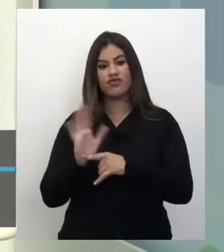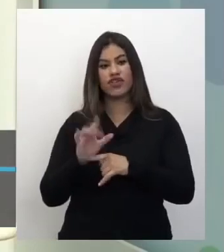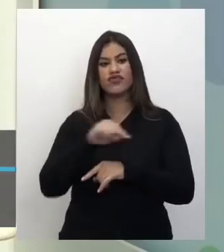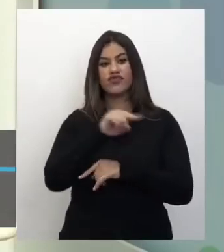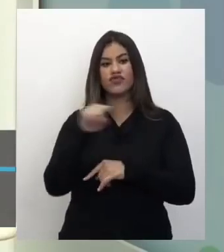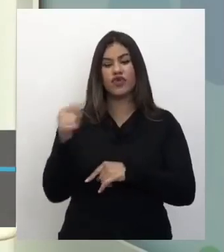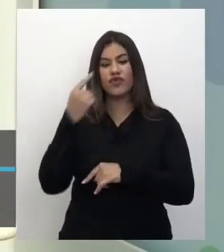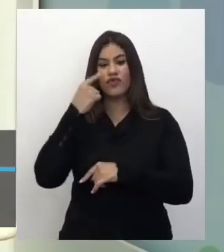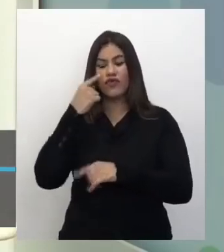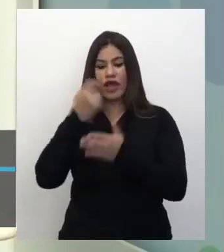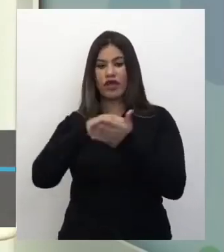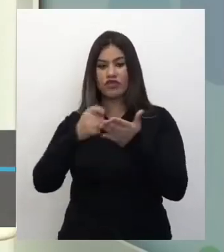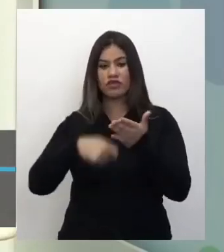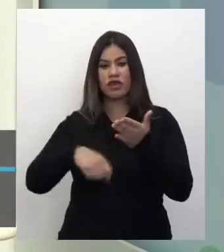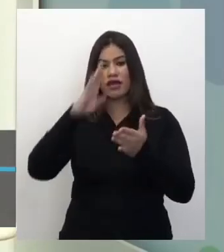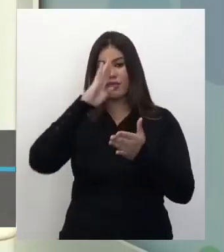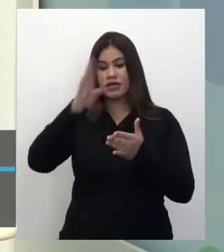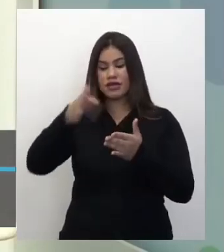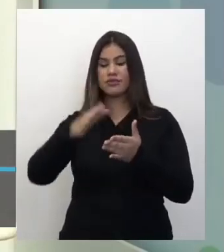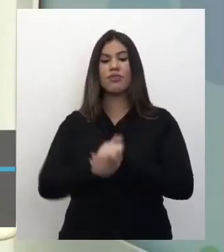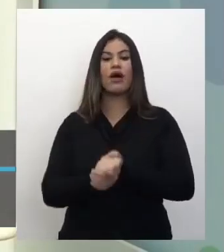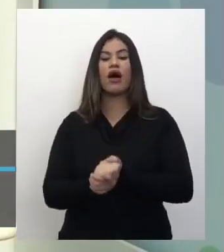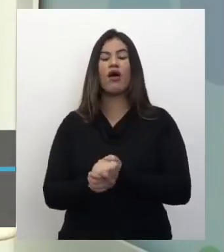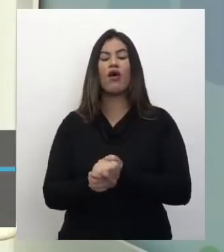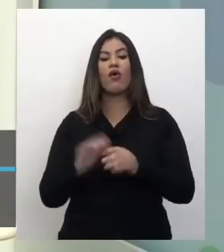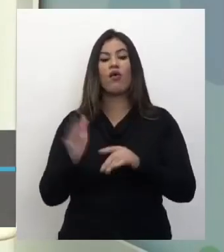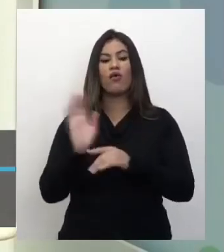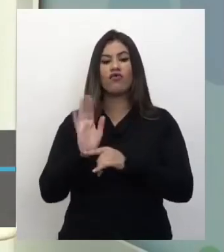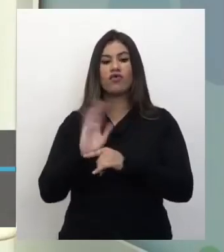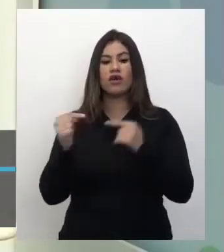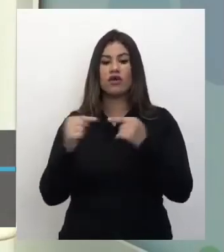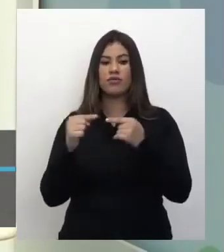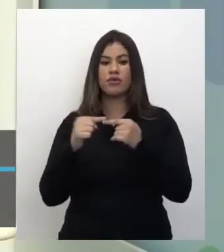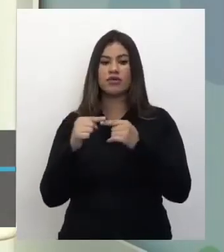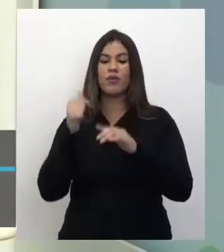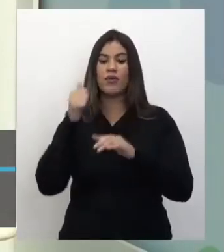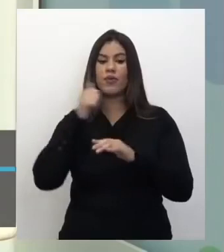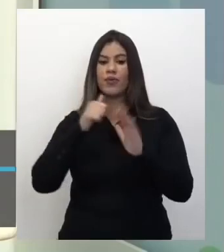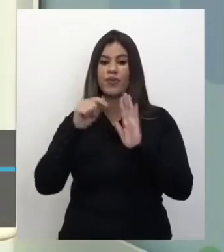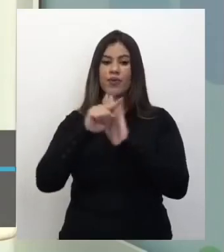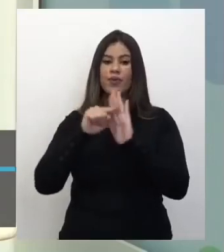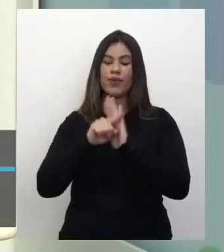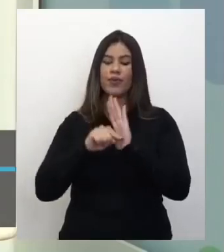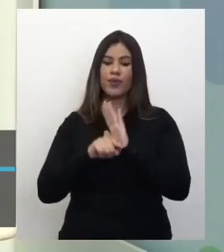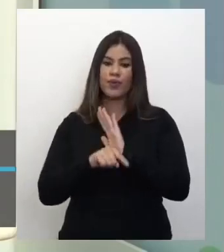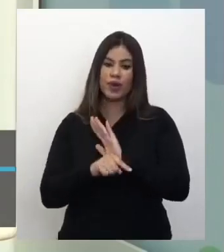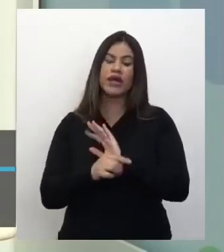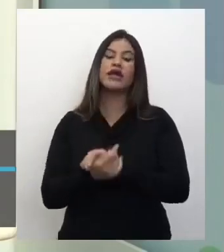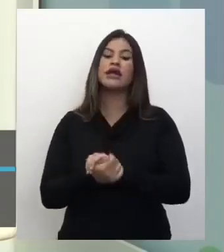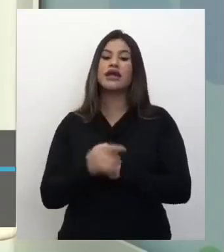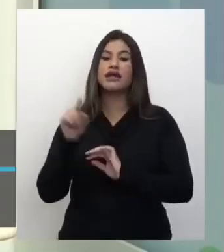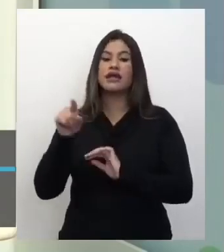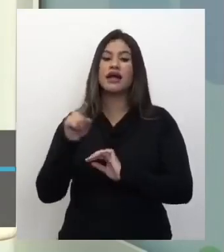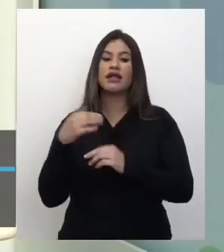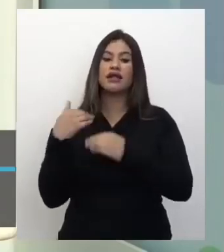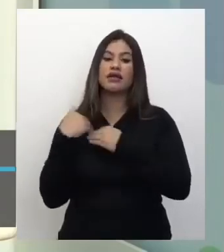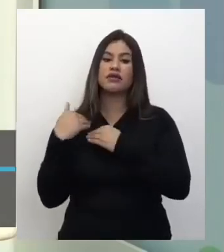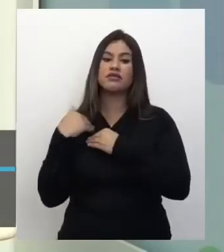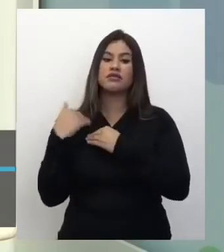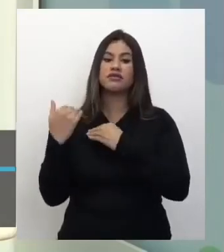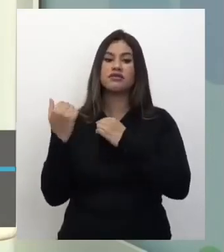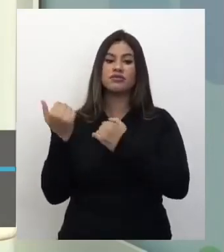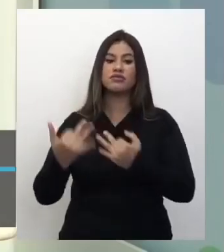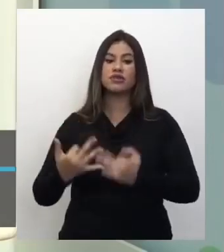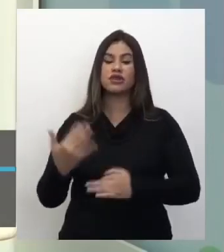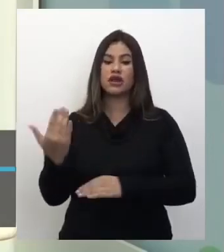ideias principais. É um vídeo que trata de um trabalho de uma pesquisadora que vai falar um pouquinho sobre a importância